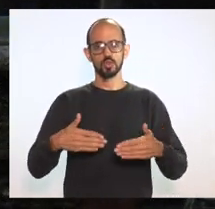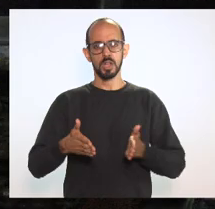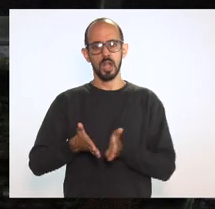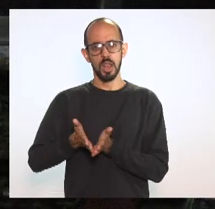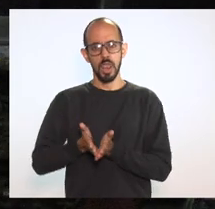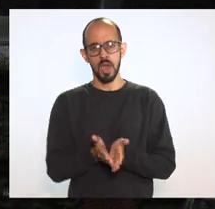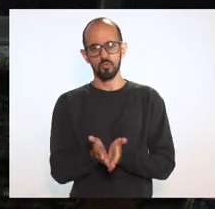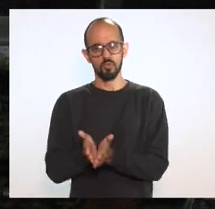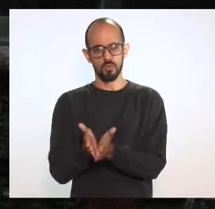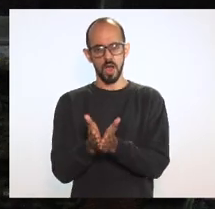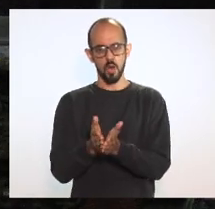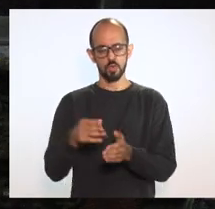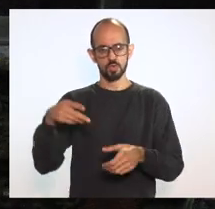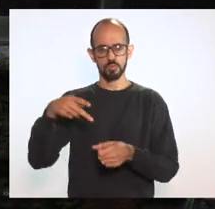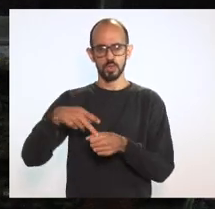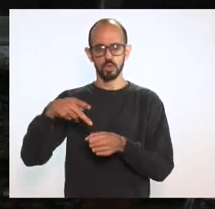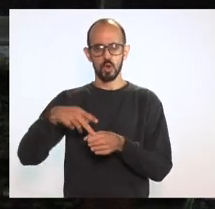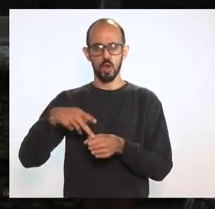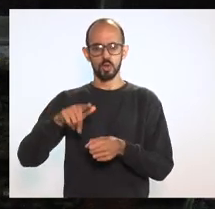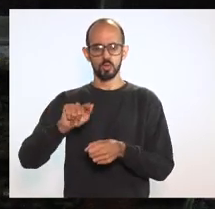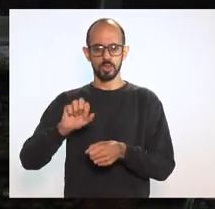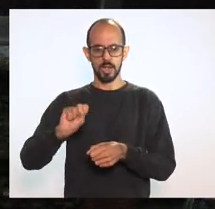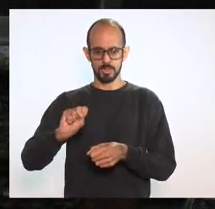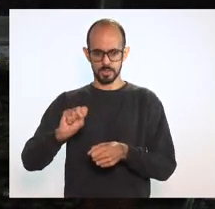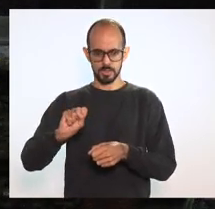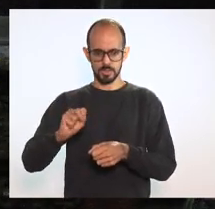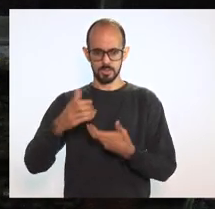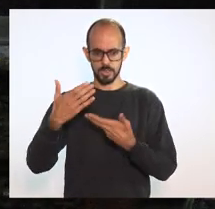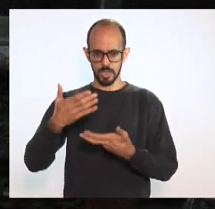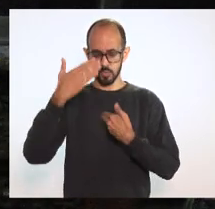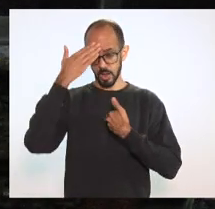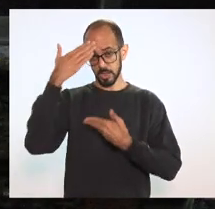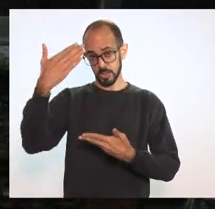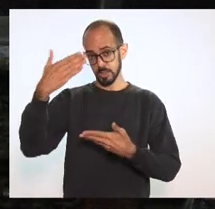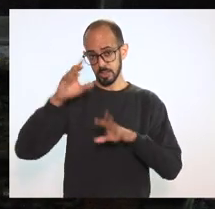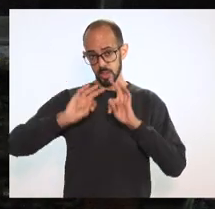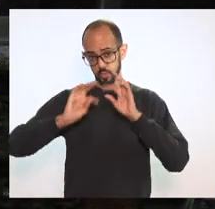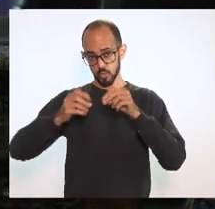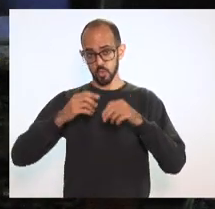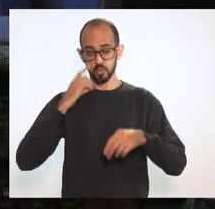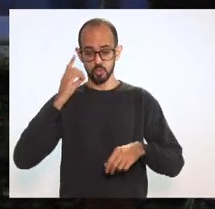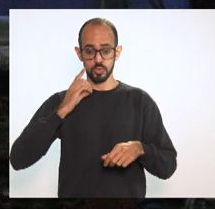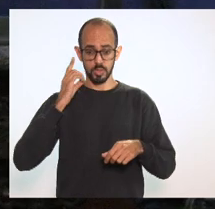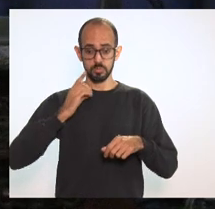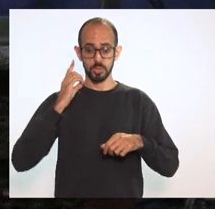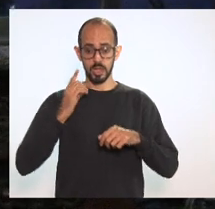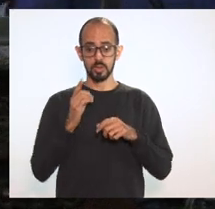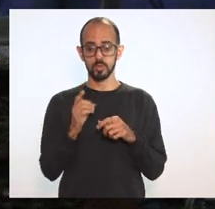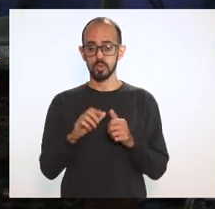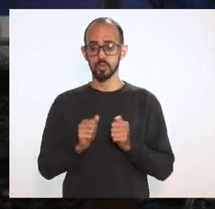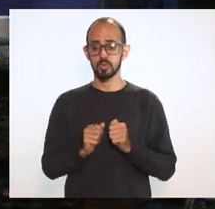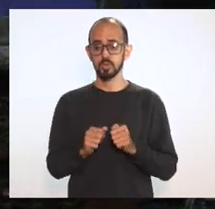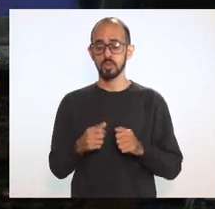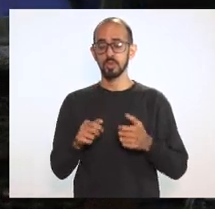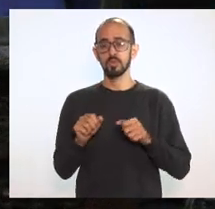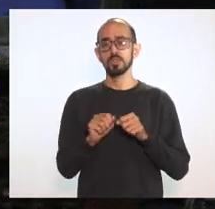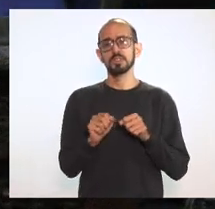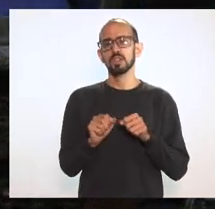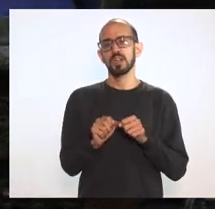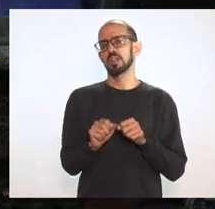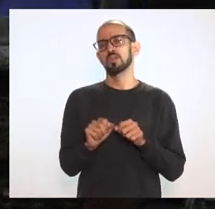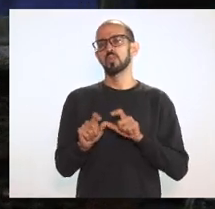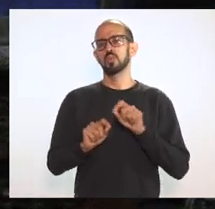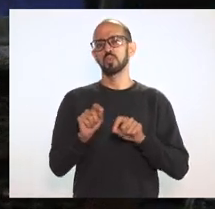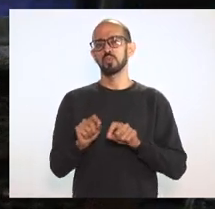de Petróleo e Gás. Quero agradecer a todos os deputados e deputadas que fizeram